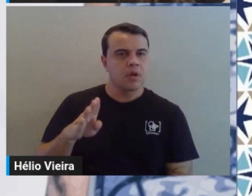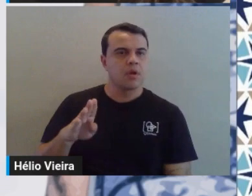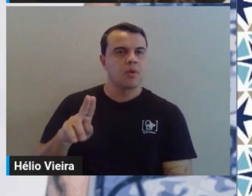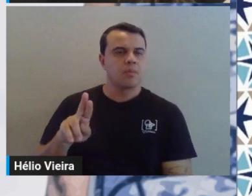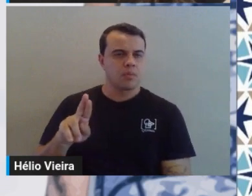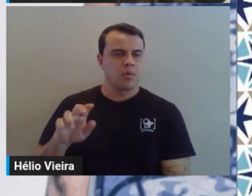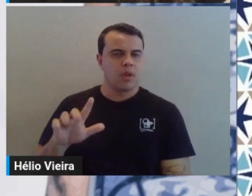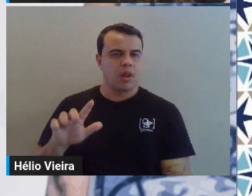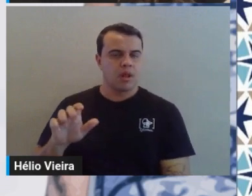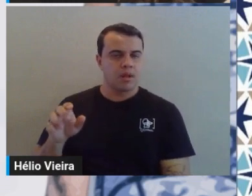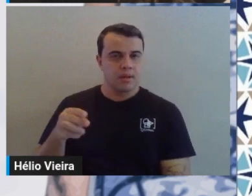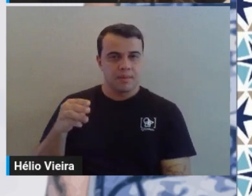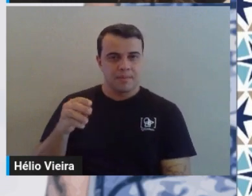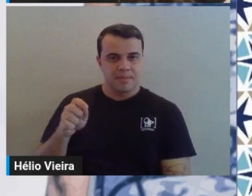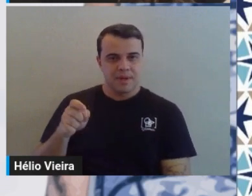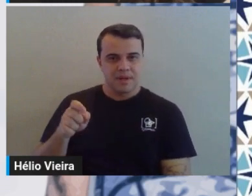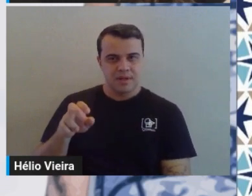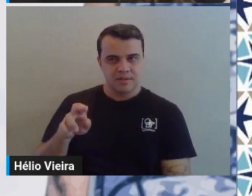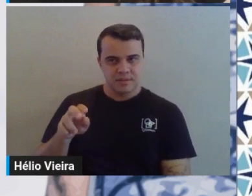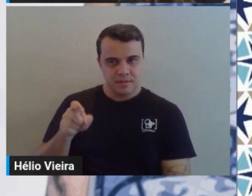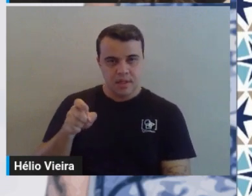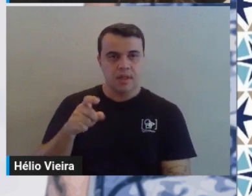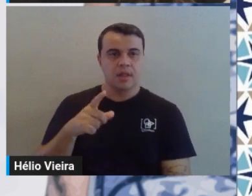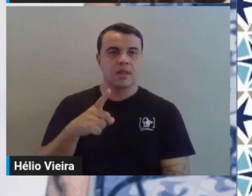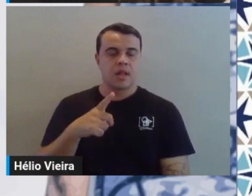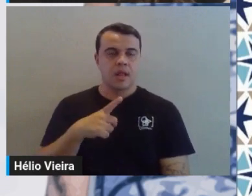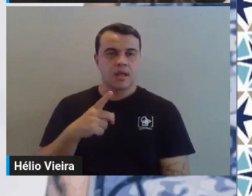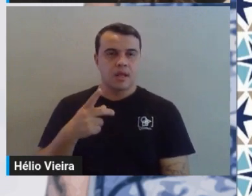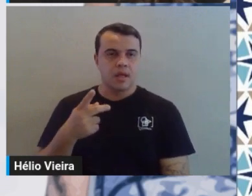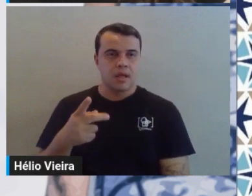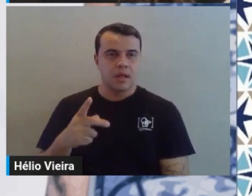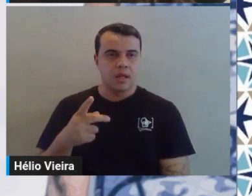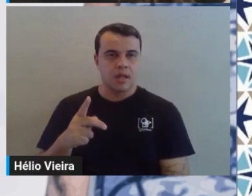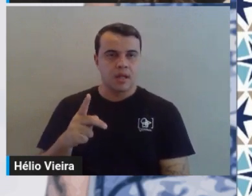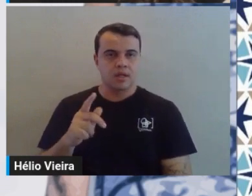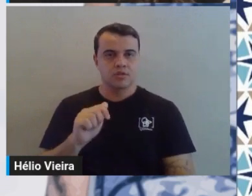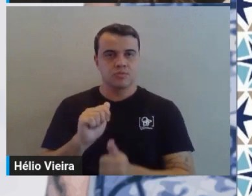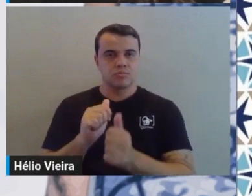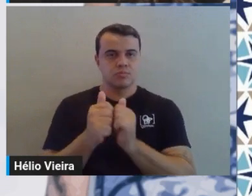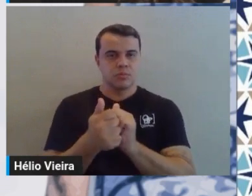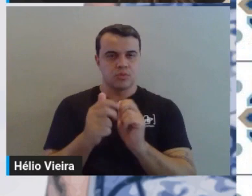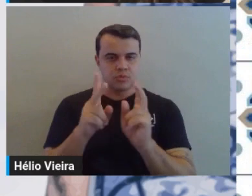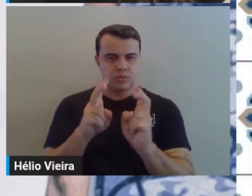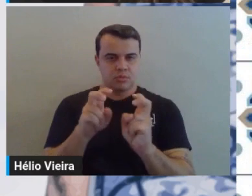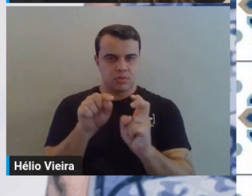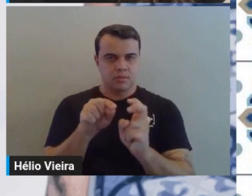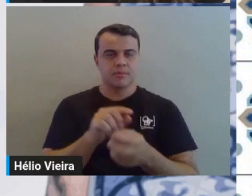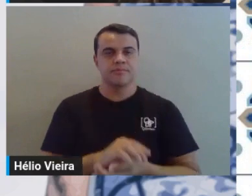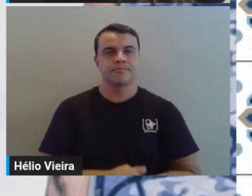Marx, do Roberto Buller Marx, que é o esporte.